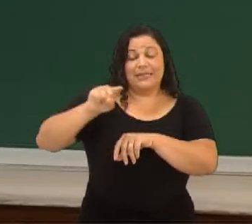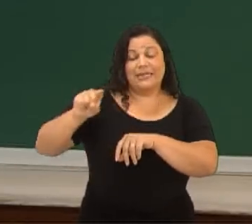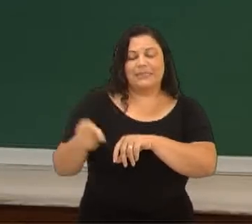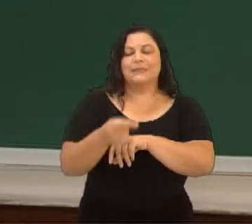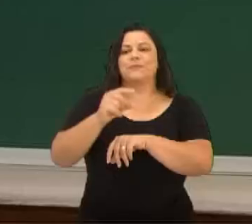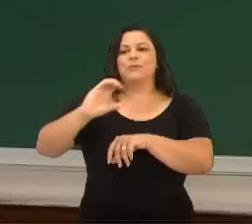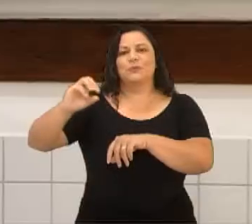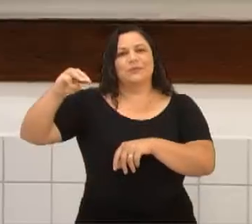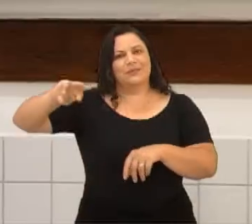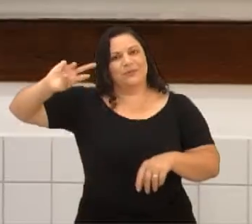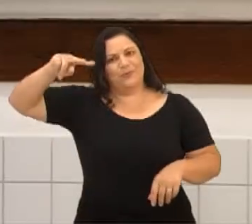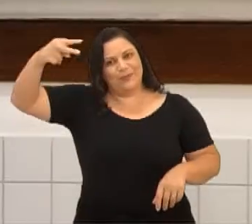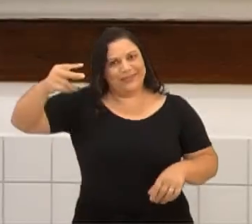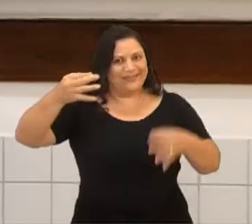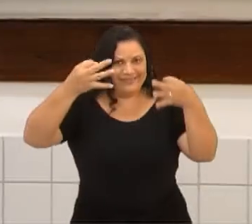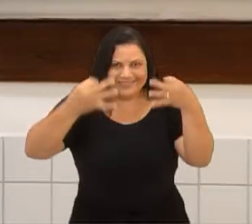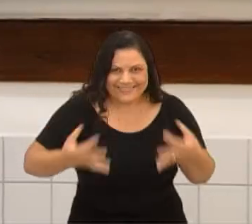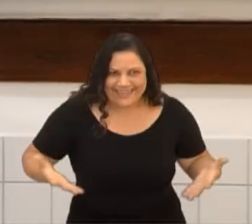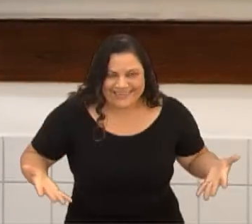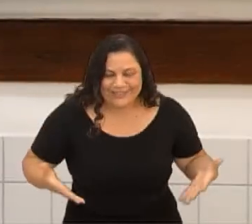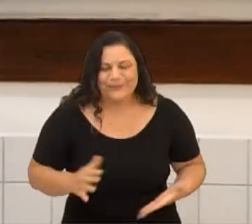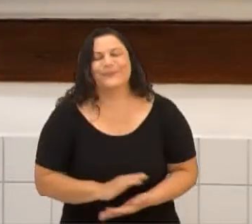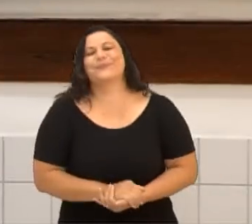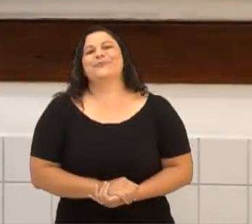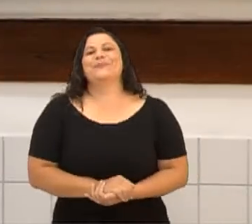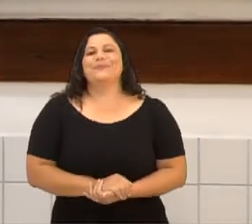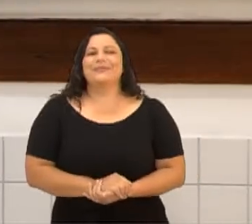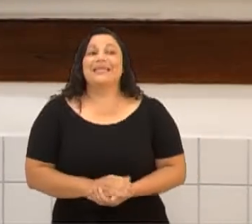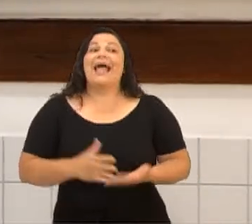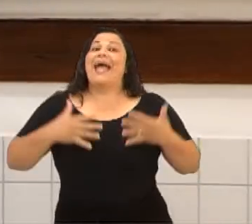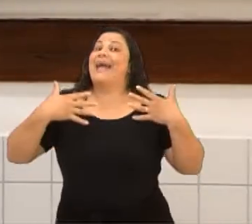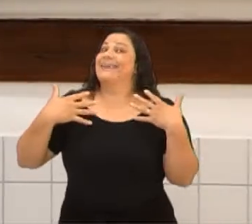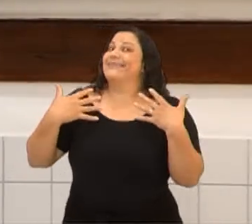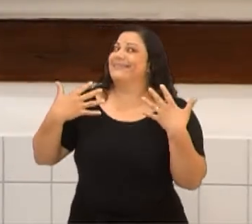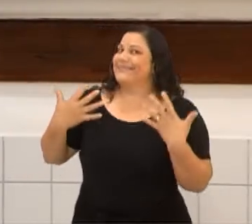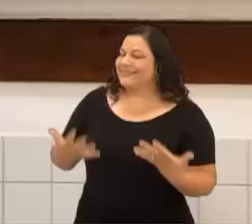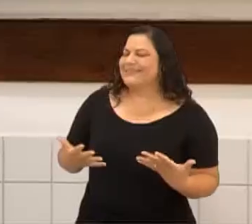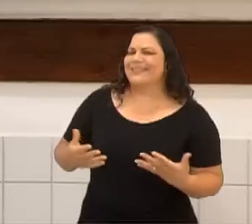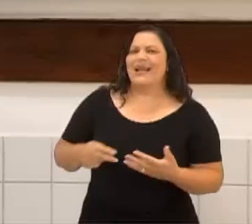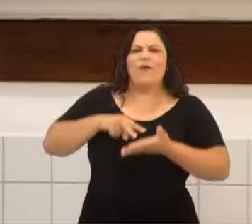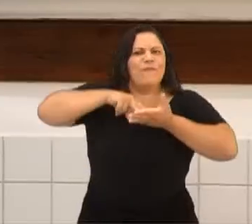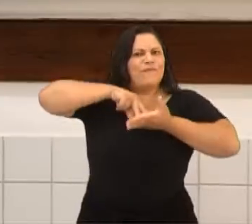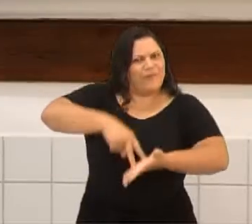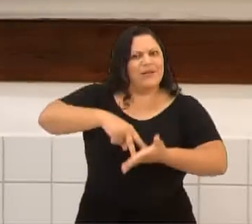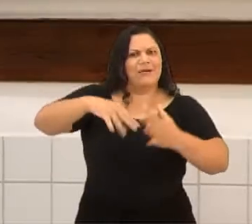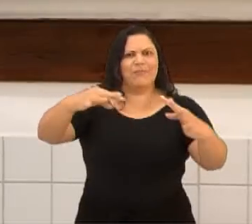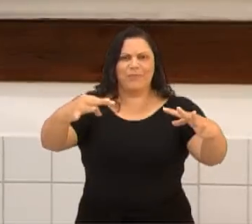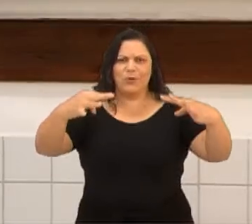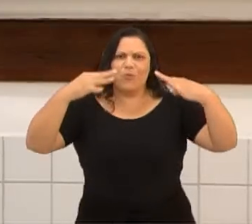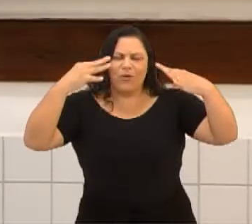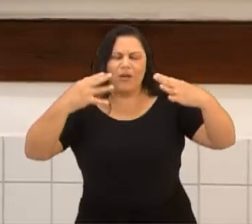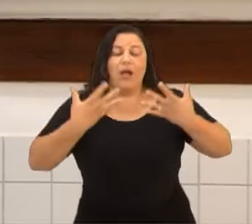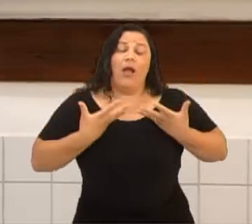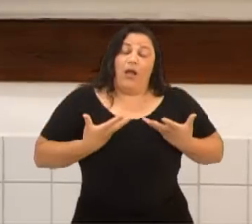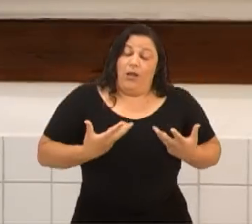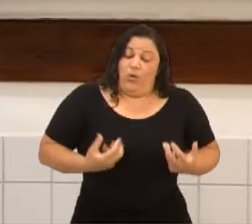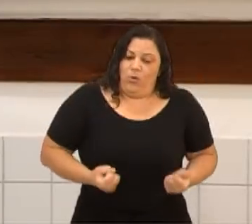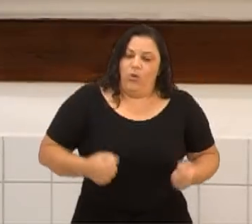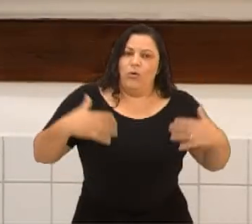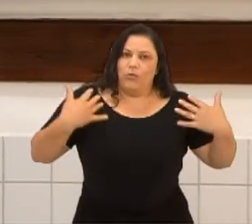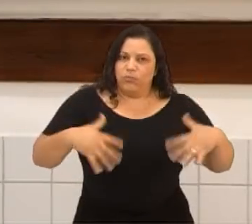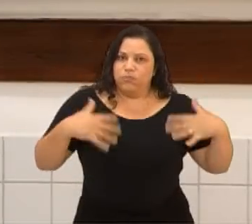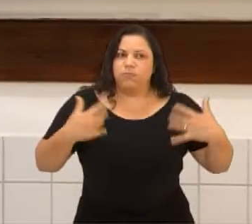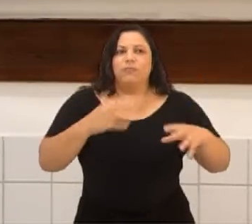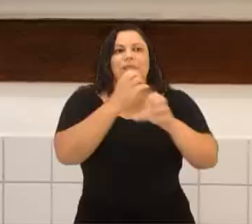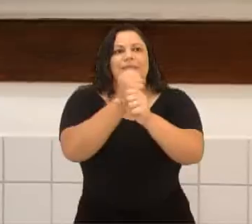centímetros quadrados. Certinho, meus queridos? Estão aí ainda firmes comigo? Foi cansativo, muito cálculo,